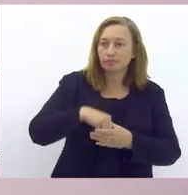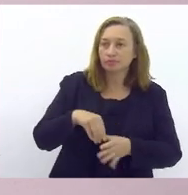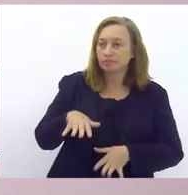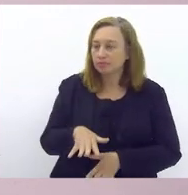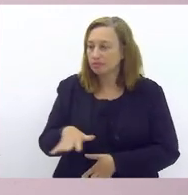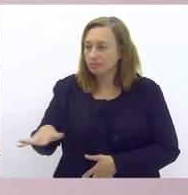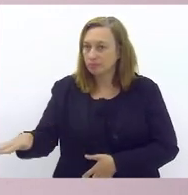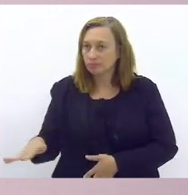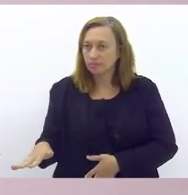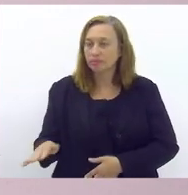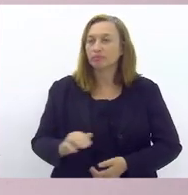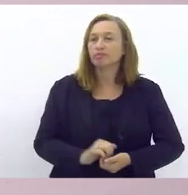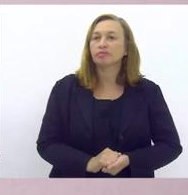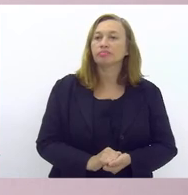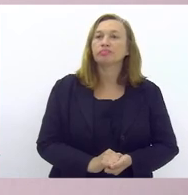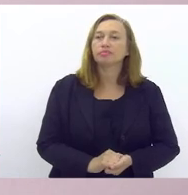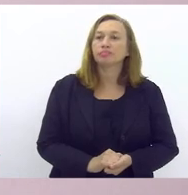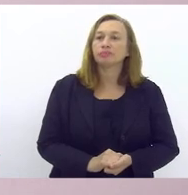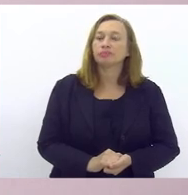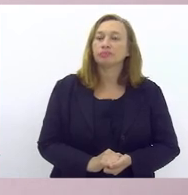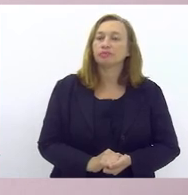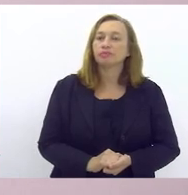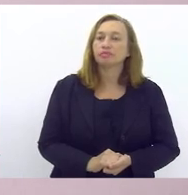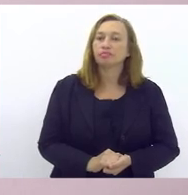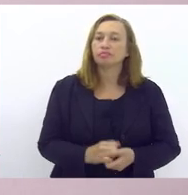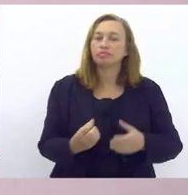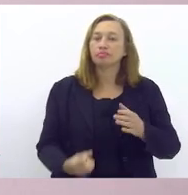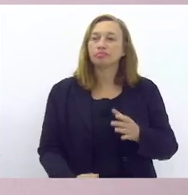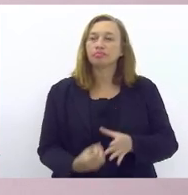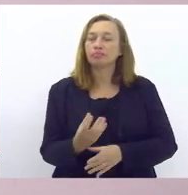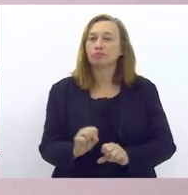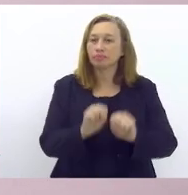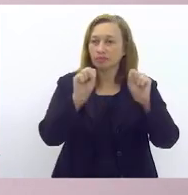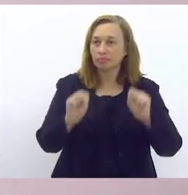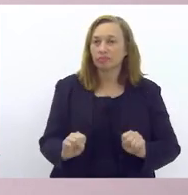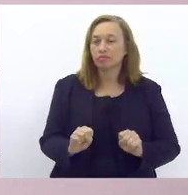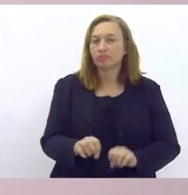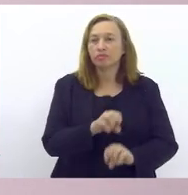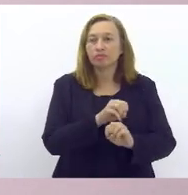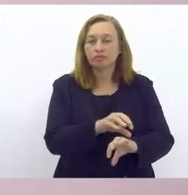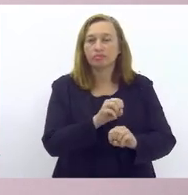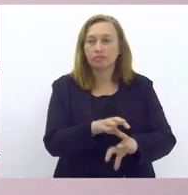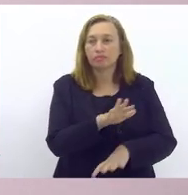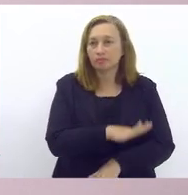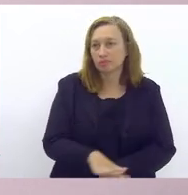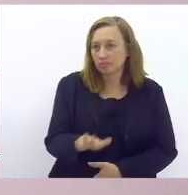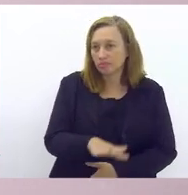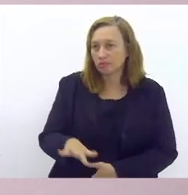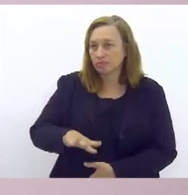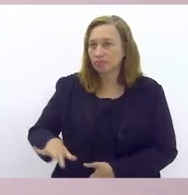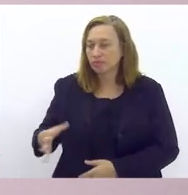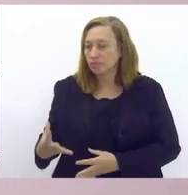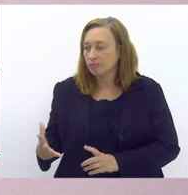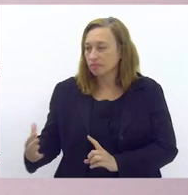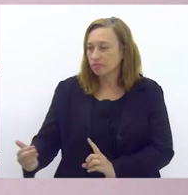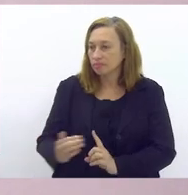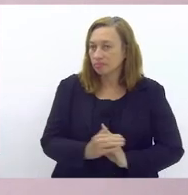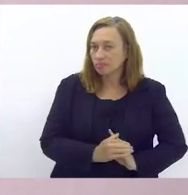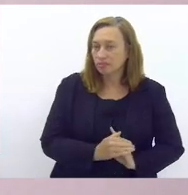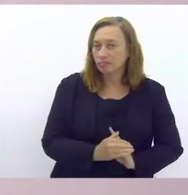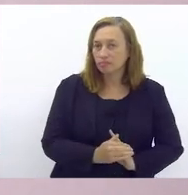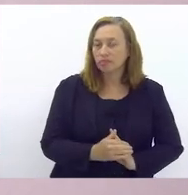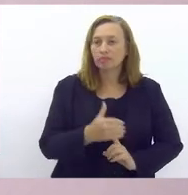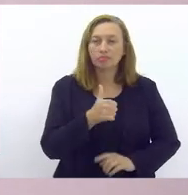favela, dentro das periferias, que criaram o sistema de educação infantil para acolher os filhos e filhas das